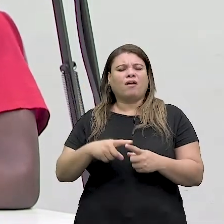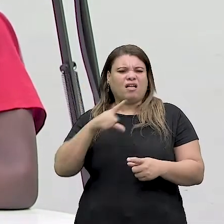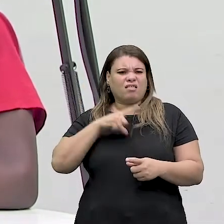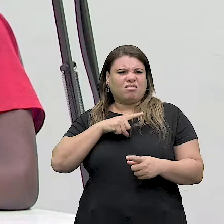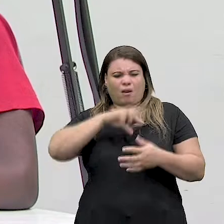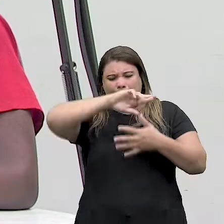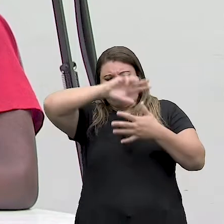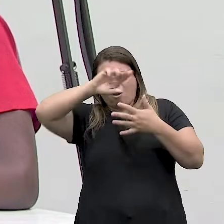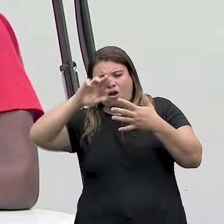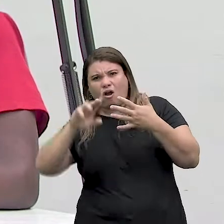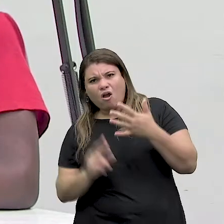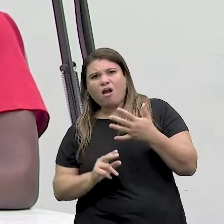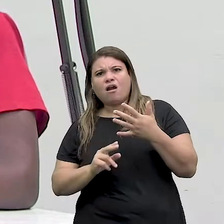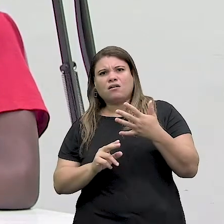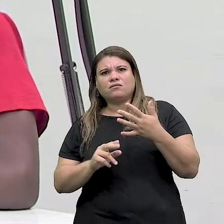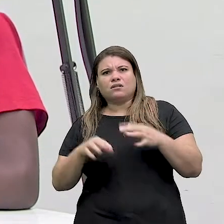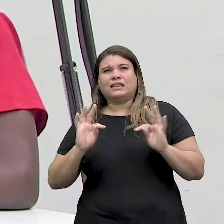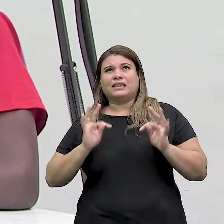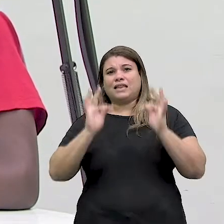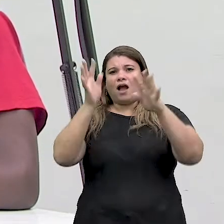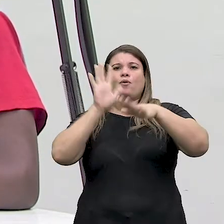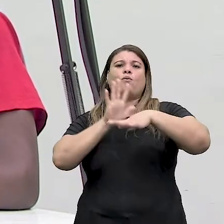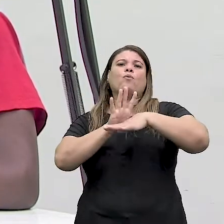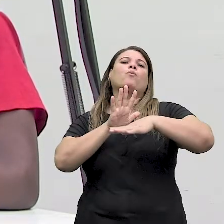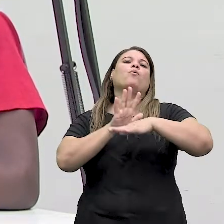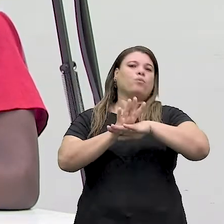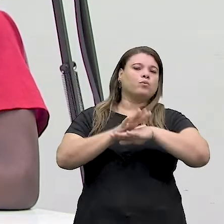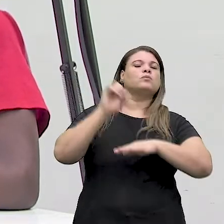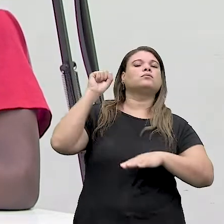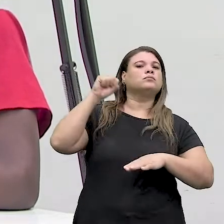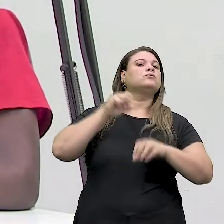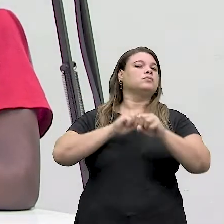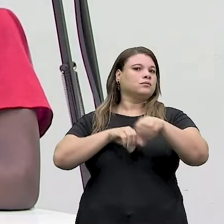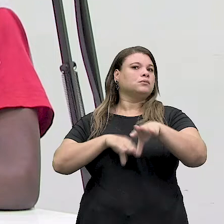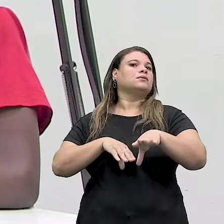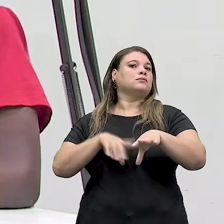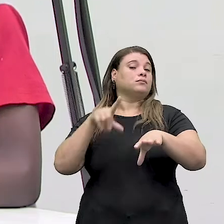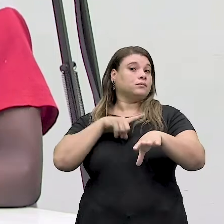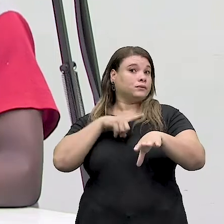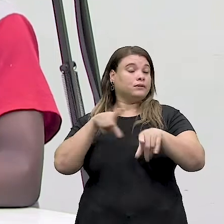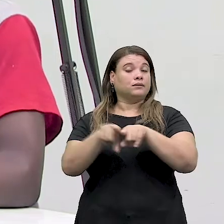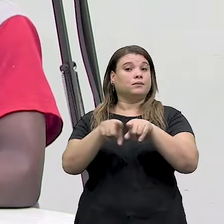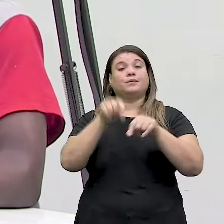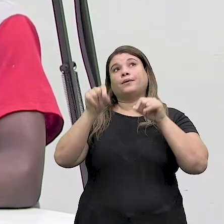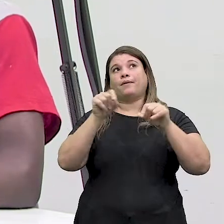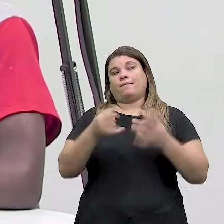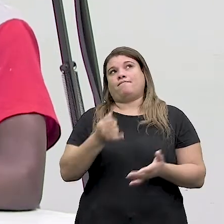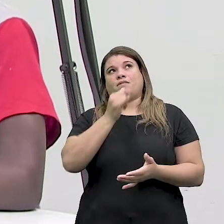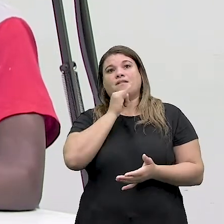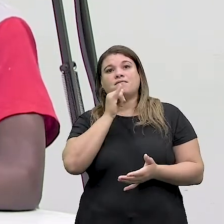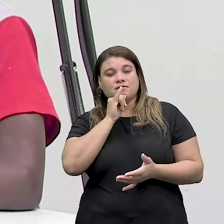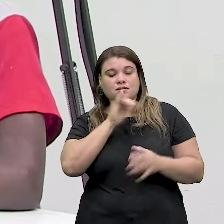ações tecnológicas. Mesa educacional, alfabeto e matemática, uma novidade que entrou para as